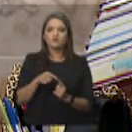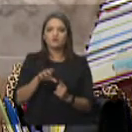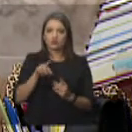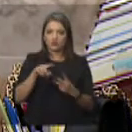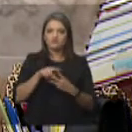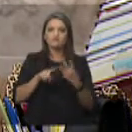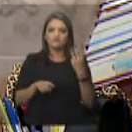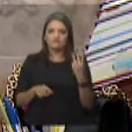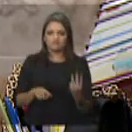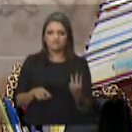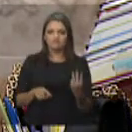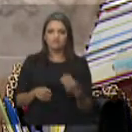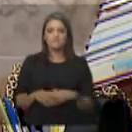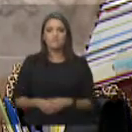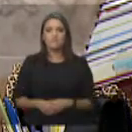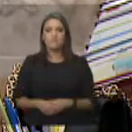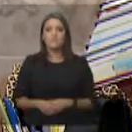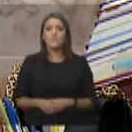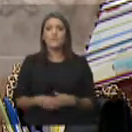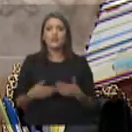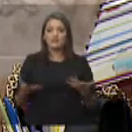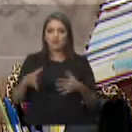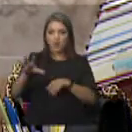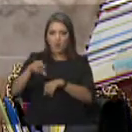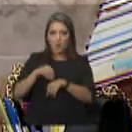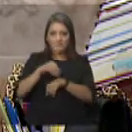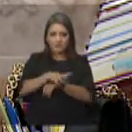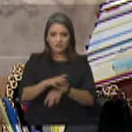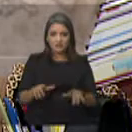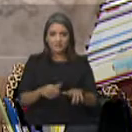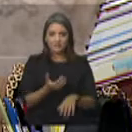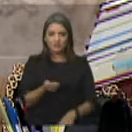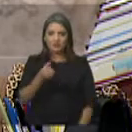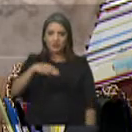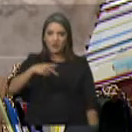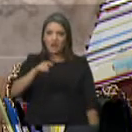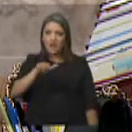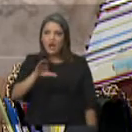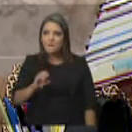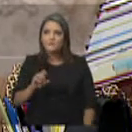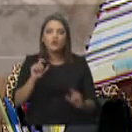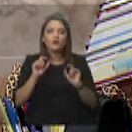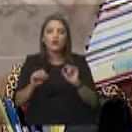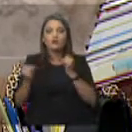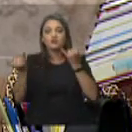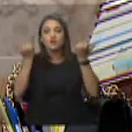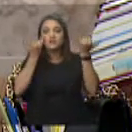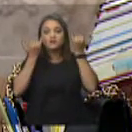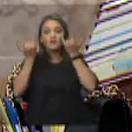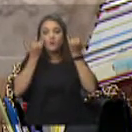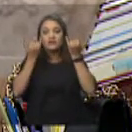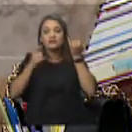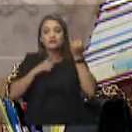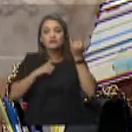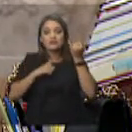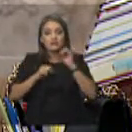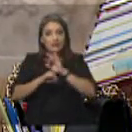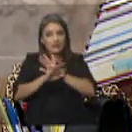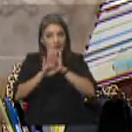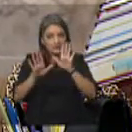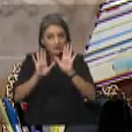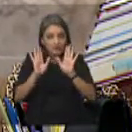esses três únicos. O compartilhamento amplo refere-se apenas aos dados que devem constar da transparência